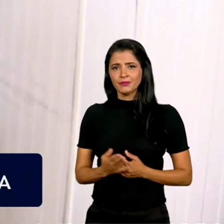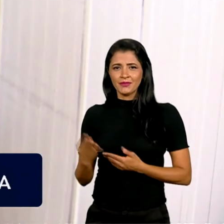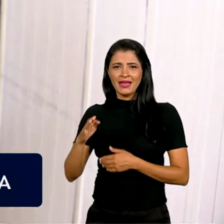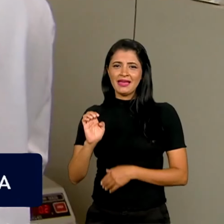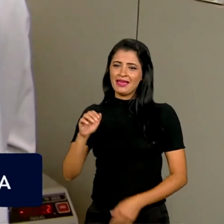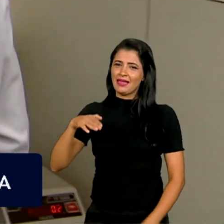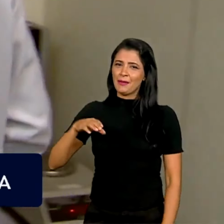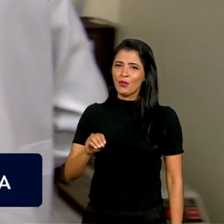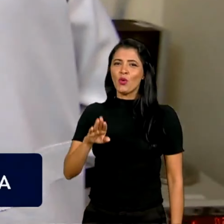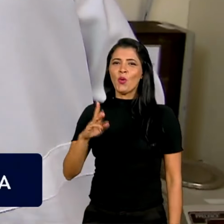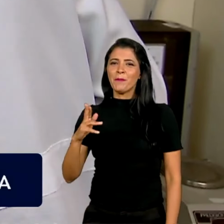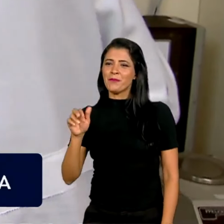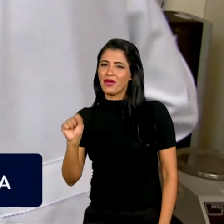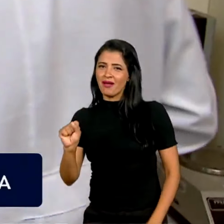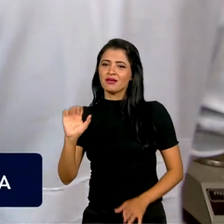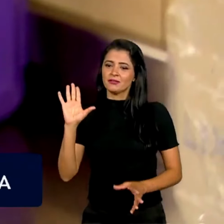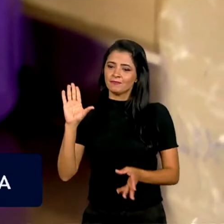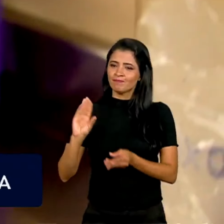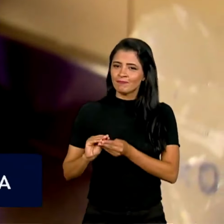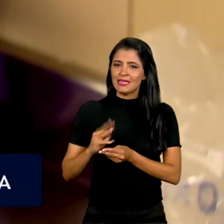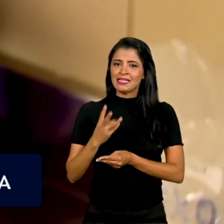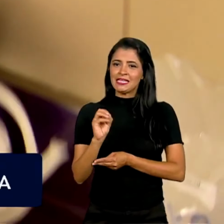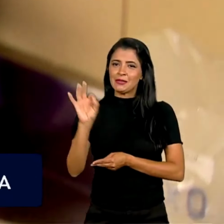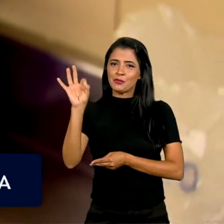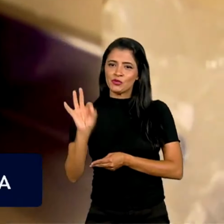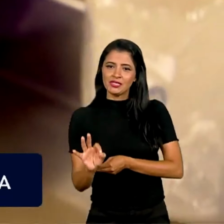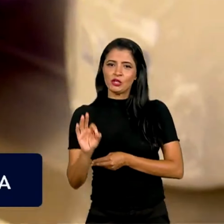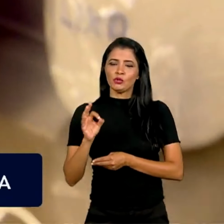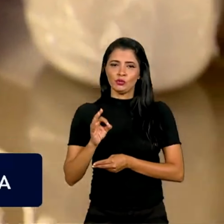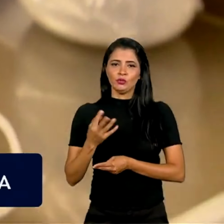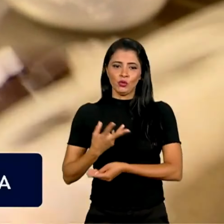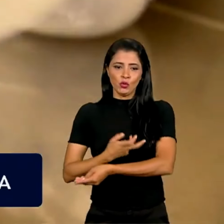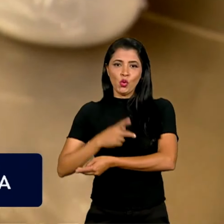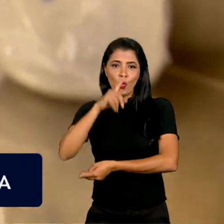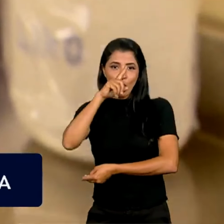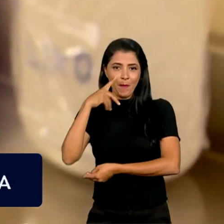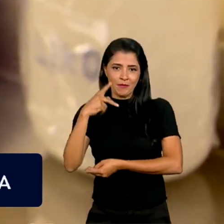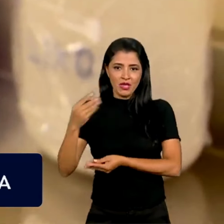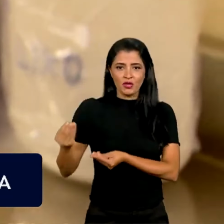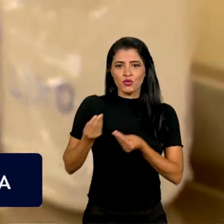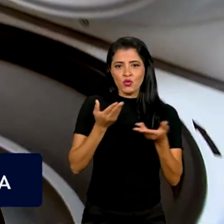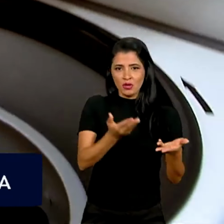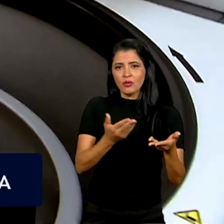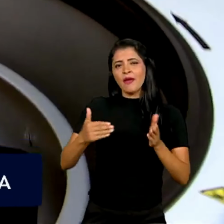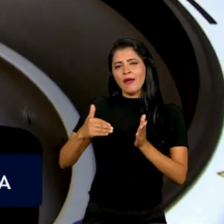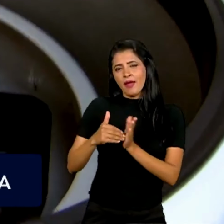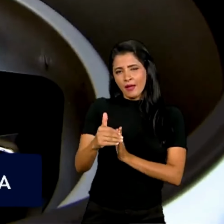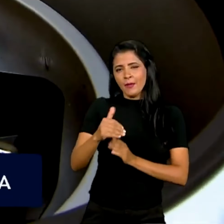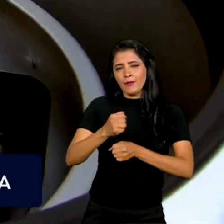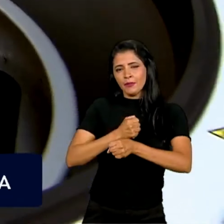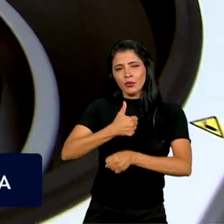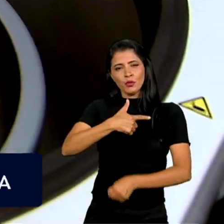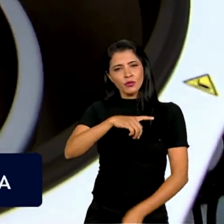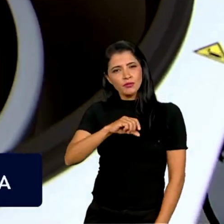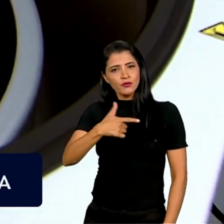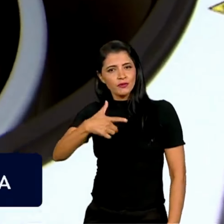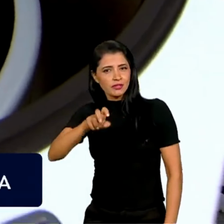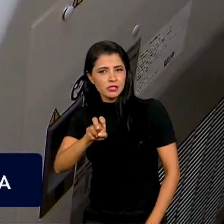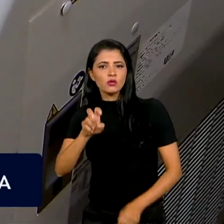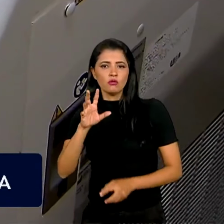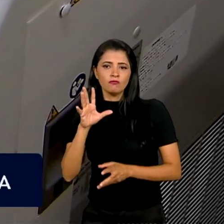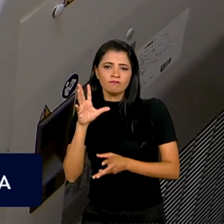o fracionamento de 30% do plasma doado. A expectativa é que, a partir de 2025, passe a processar